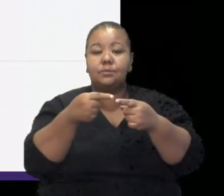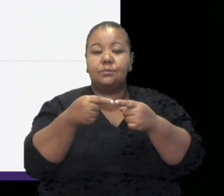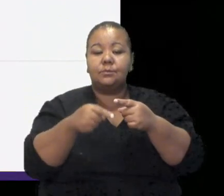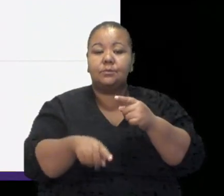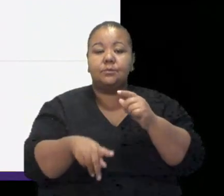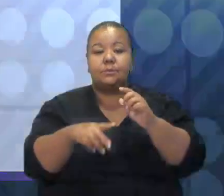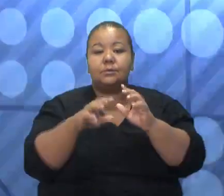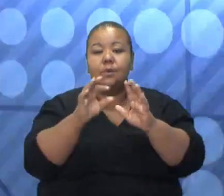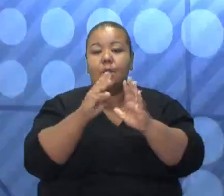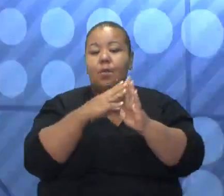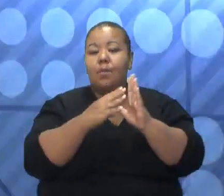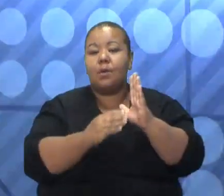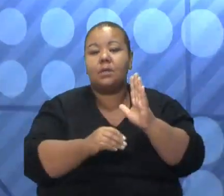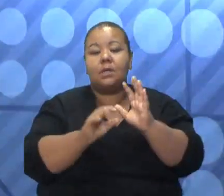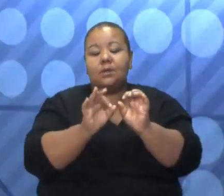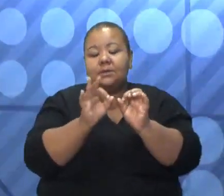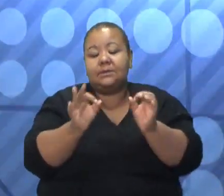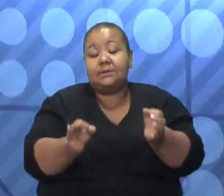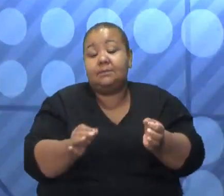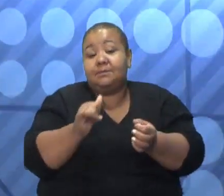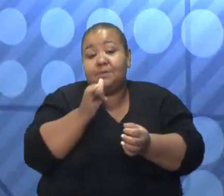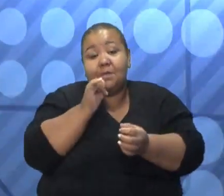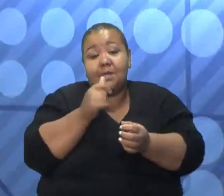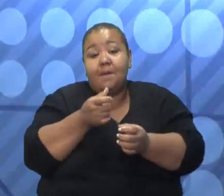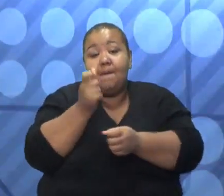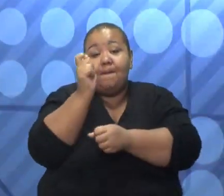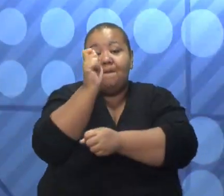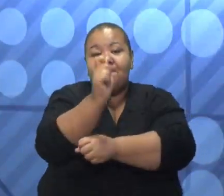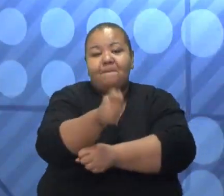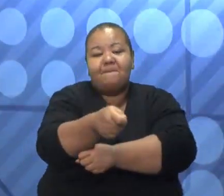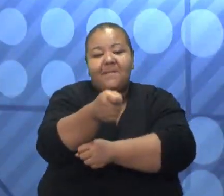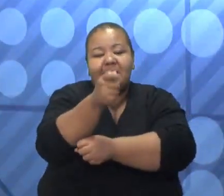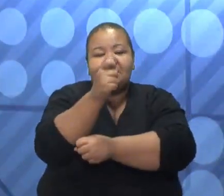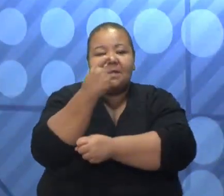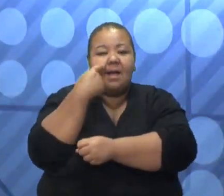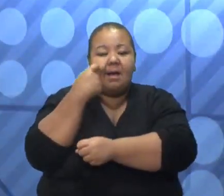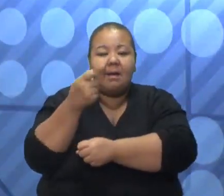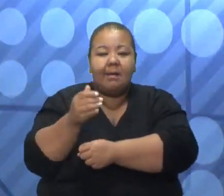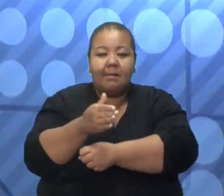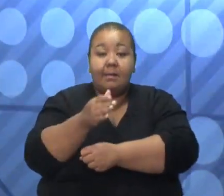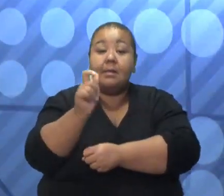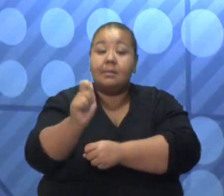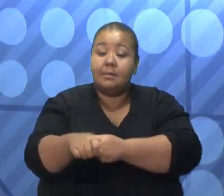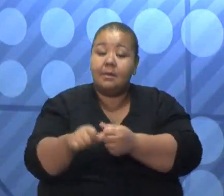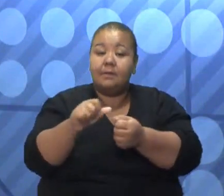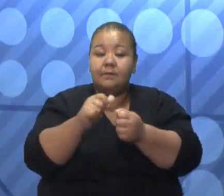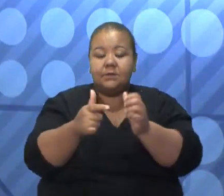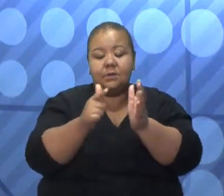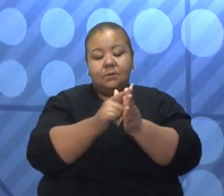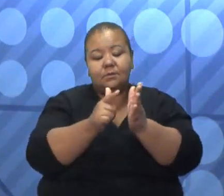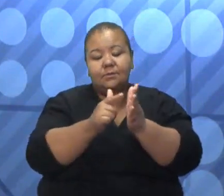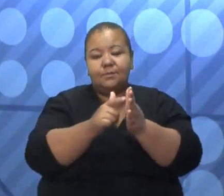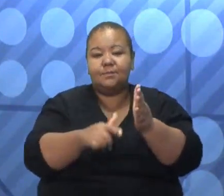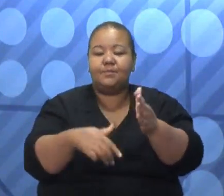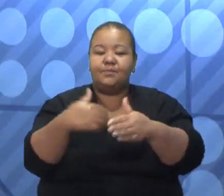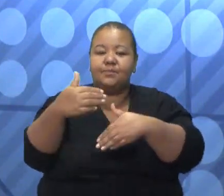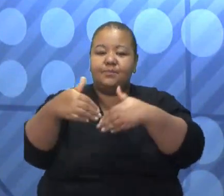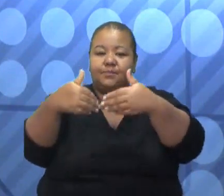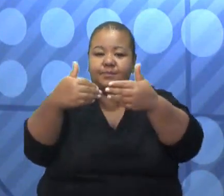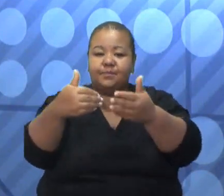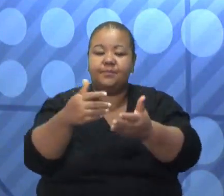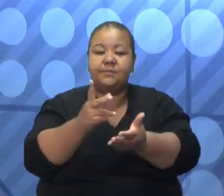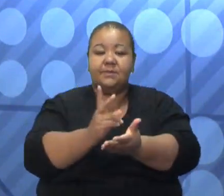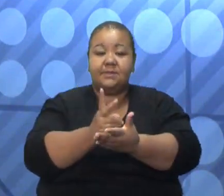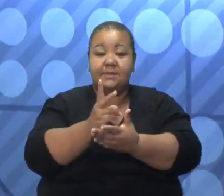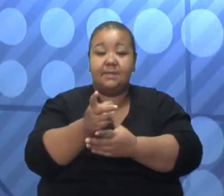ou o modelo mais simples, né, como uma simples pesca, eu posso aplicar a folha de processo dentro da produção. Então, toda vez